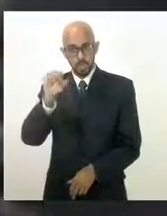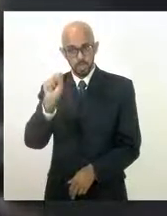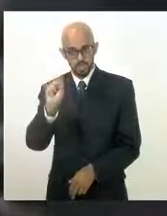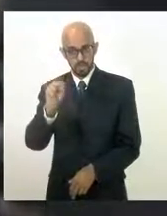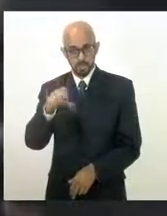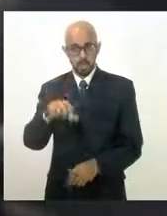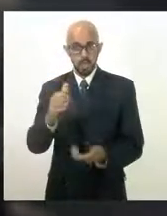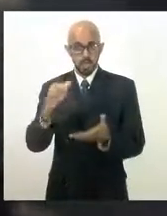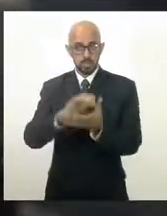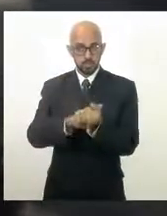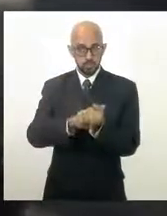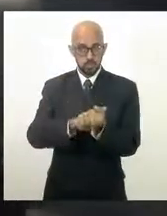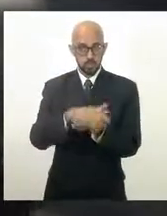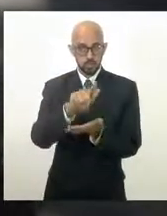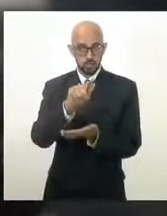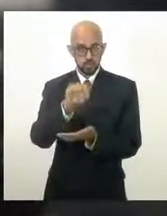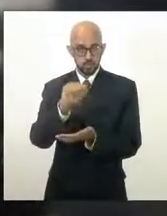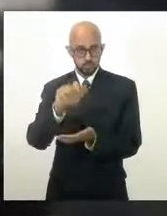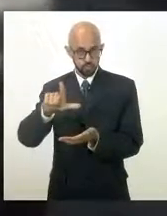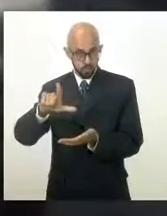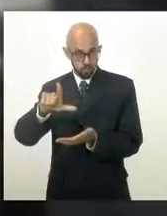querido Gil, Andréia,